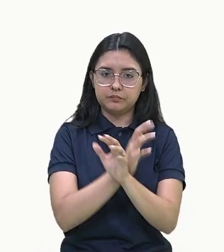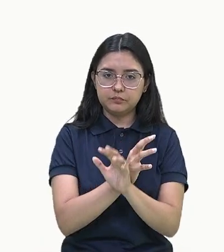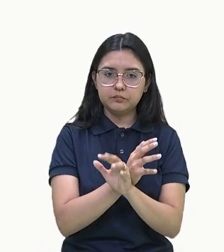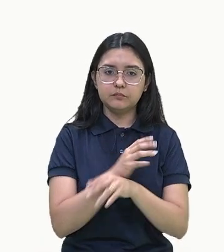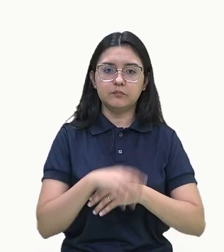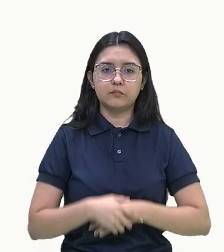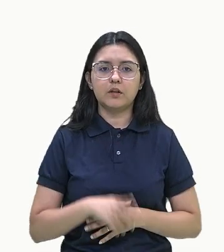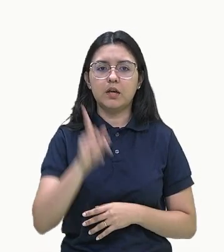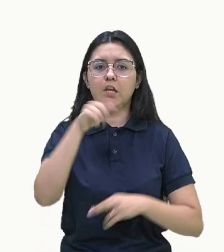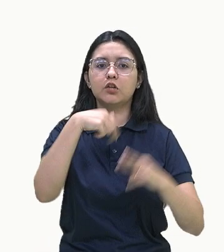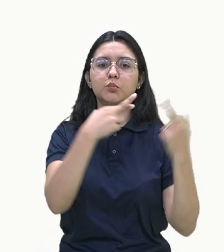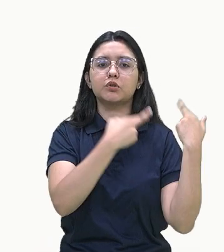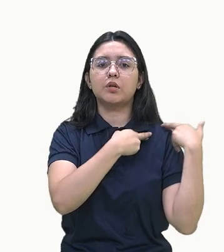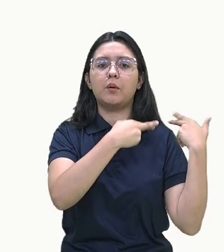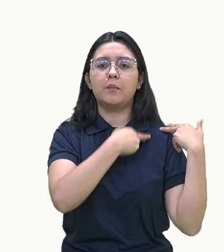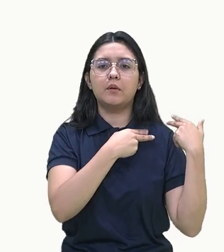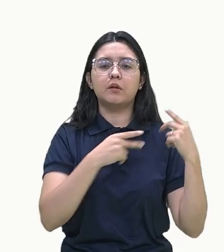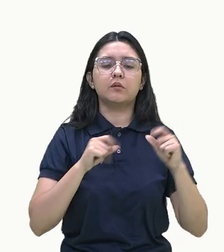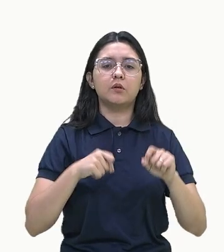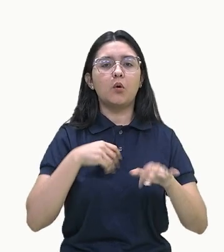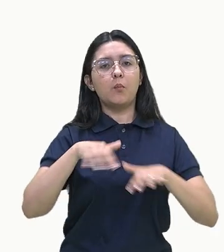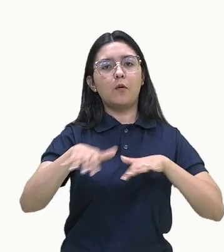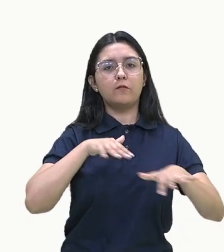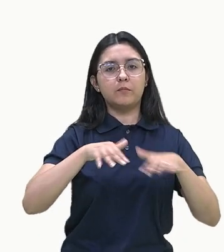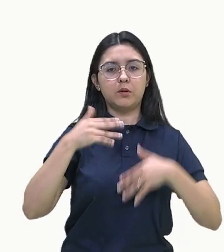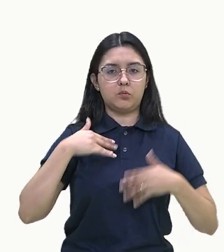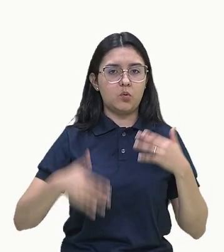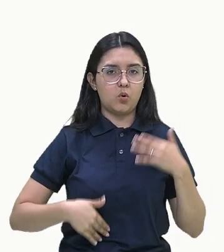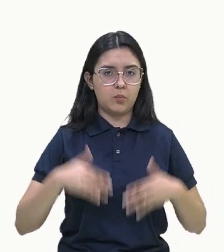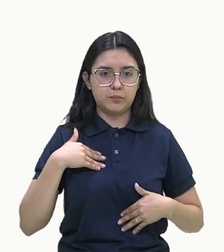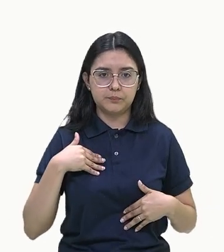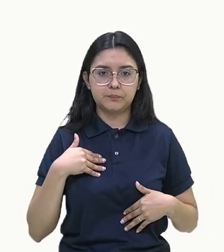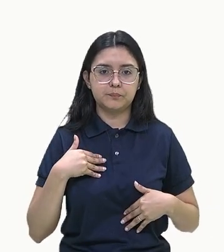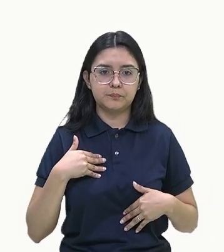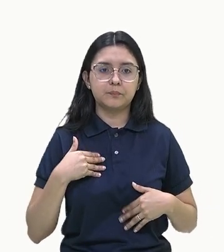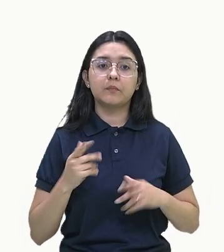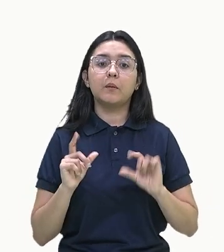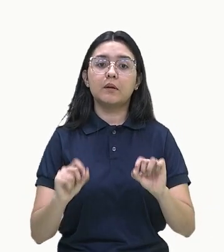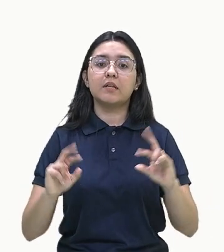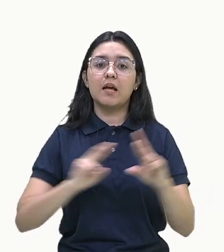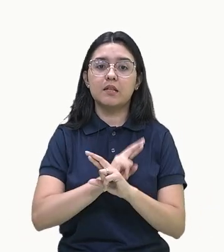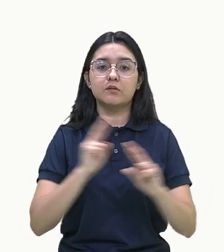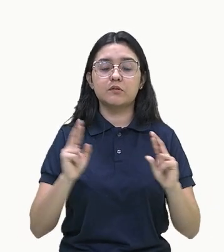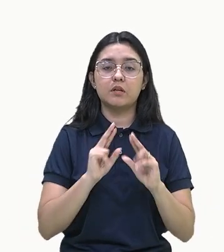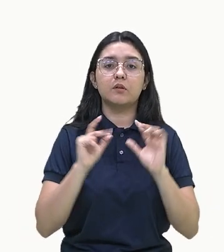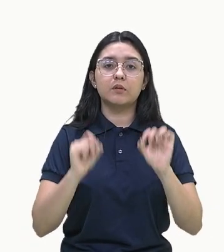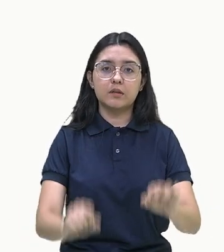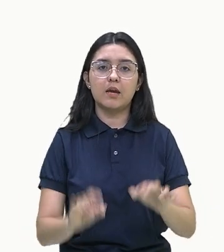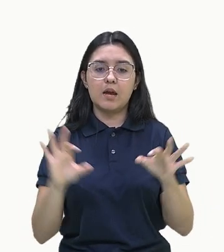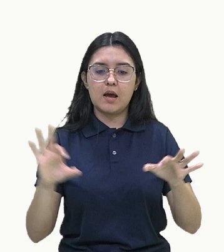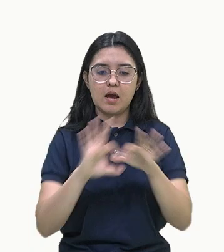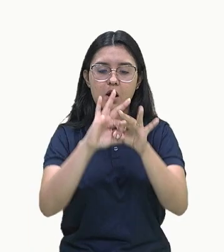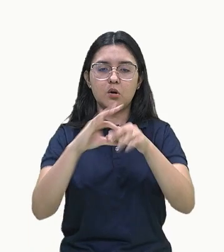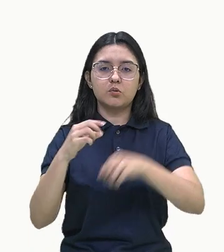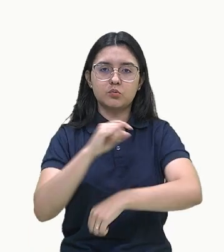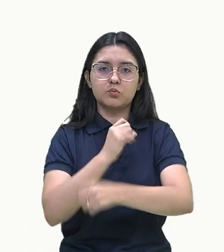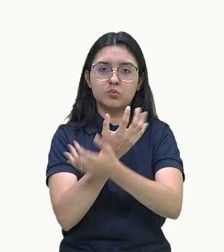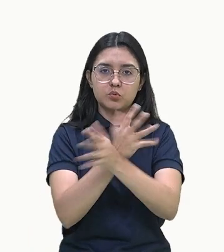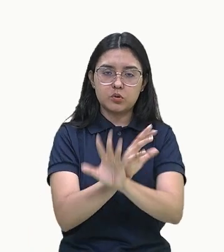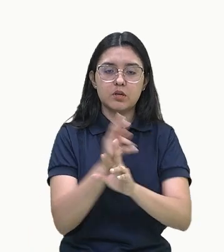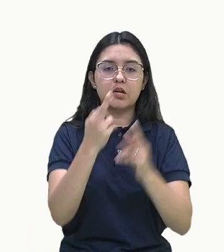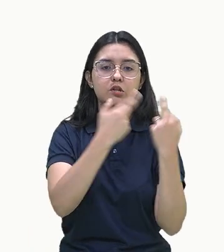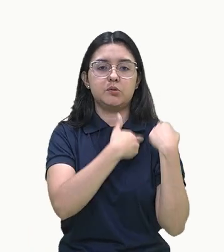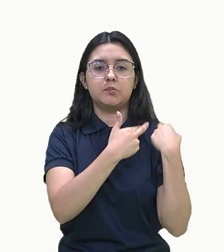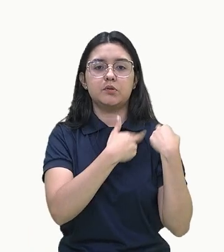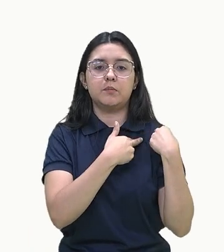esquelético, ele é o responsável pela locomoção do corpo, pois está ligado aos ossos e é responsável